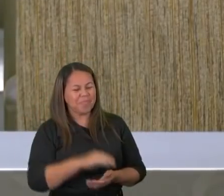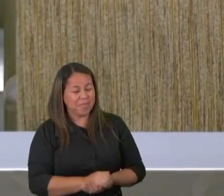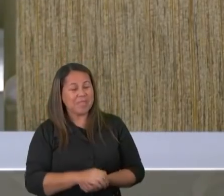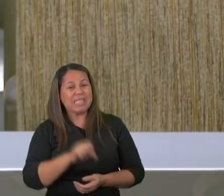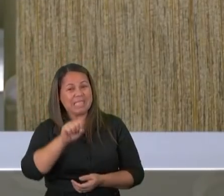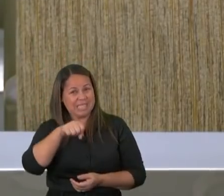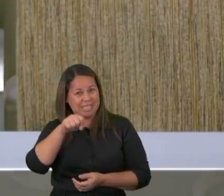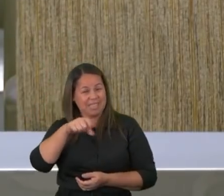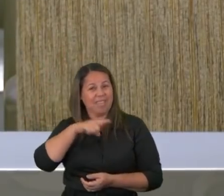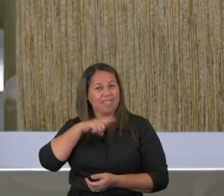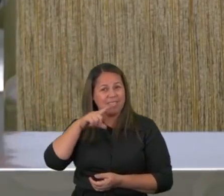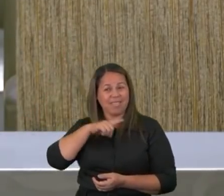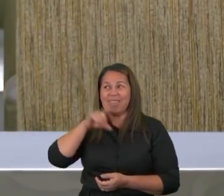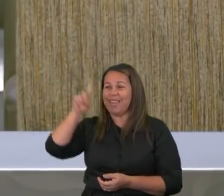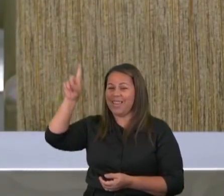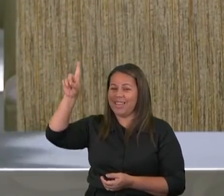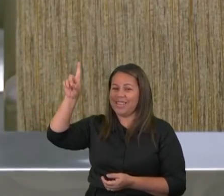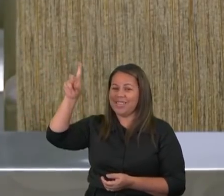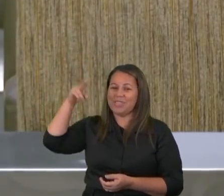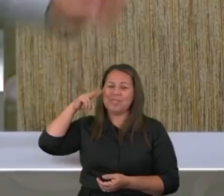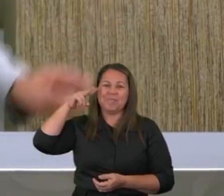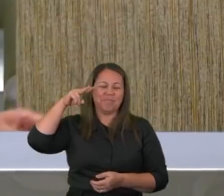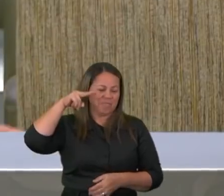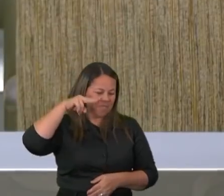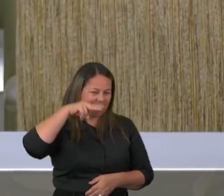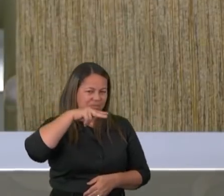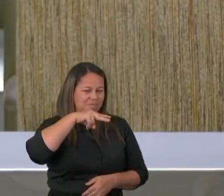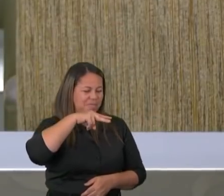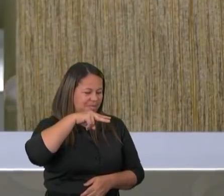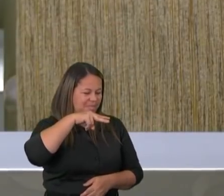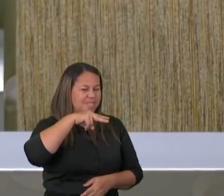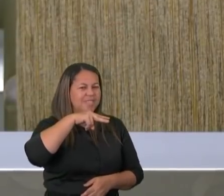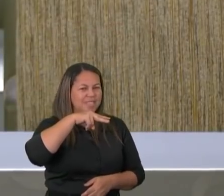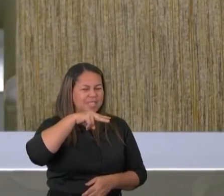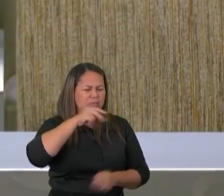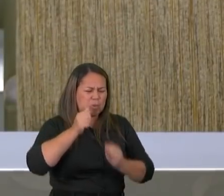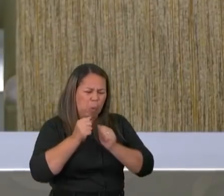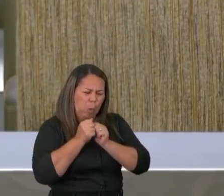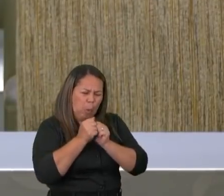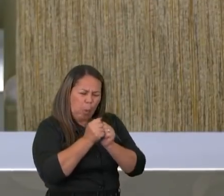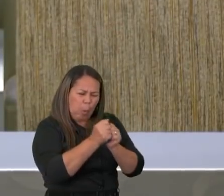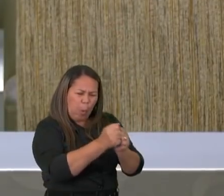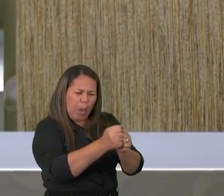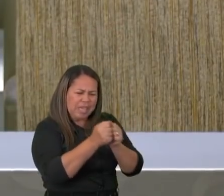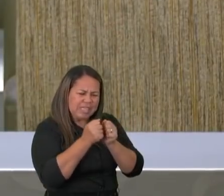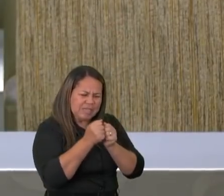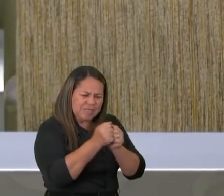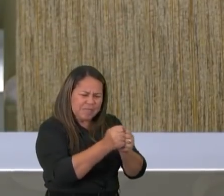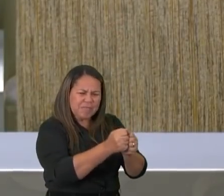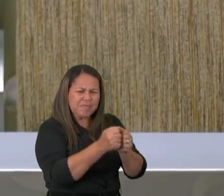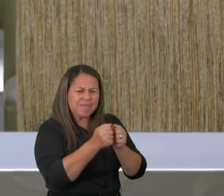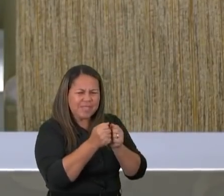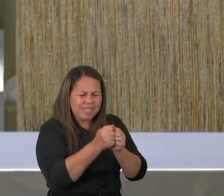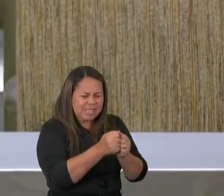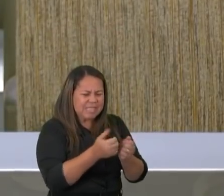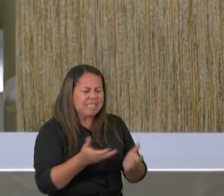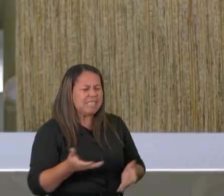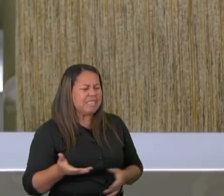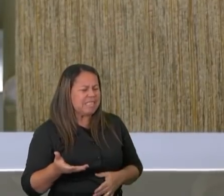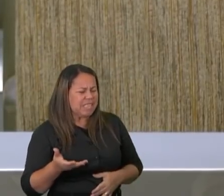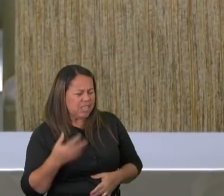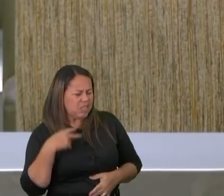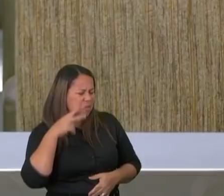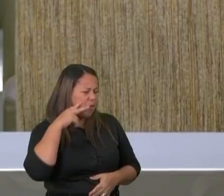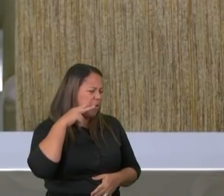Tem alguém olhando o pássaro, acompanhando ele. E alguém viu que o